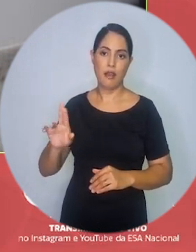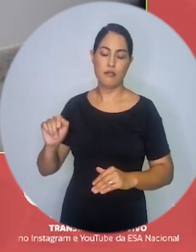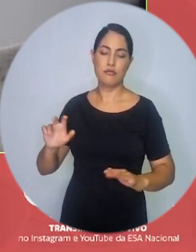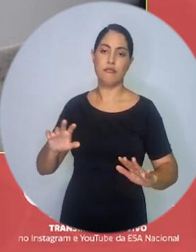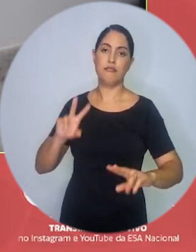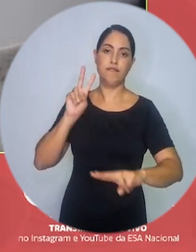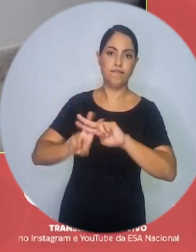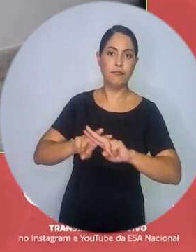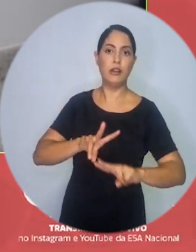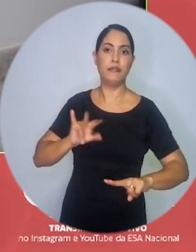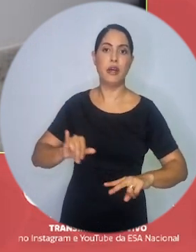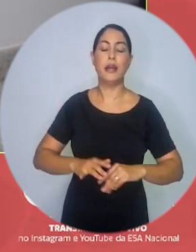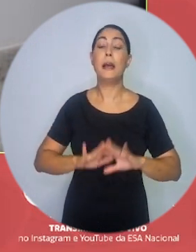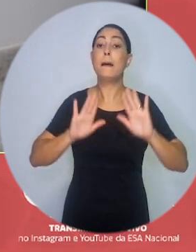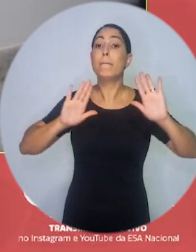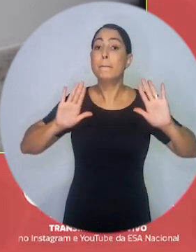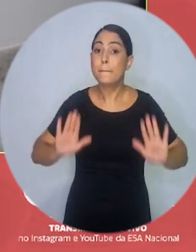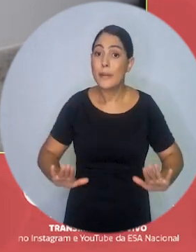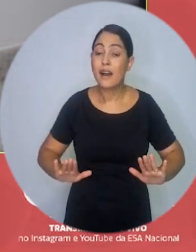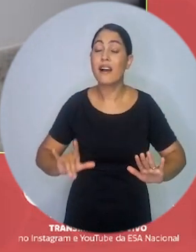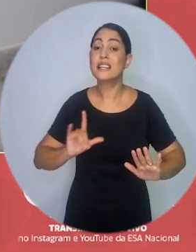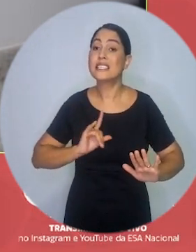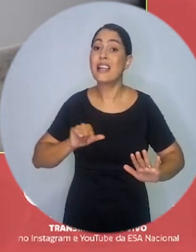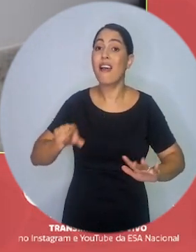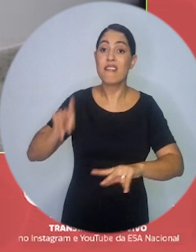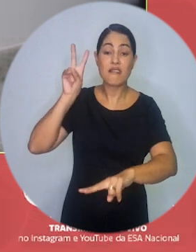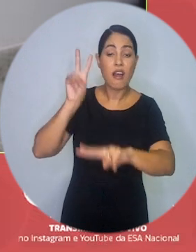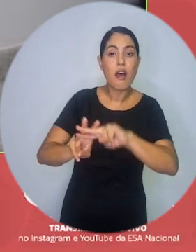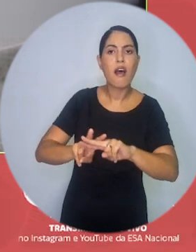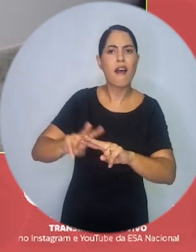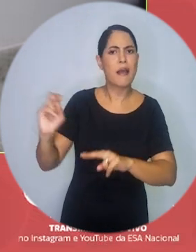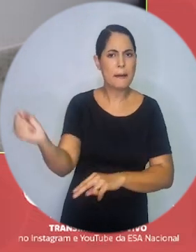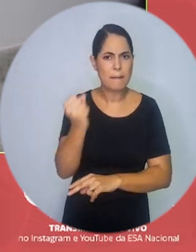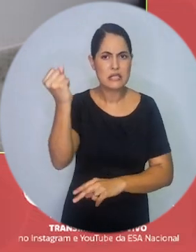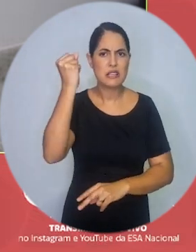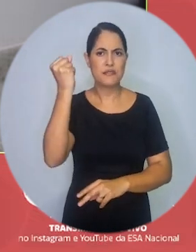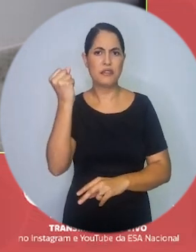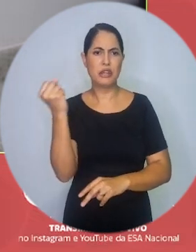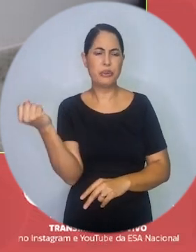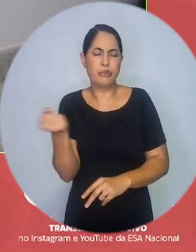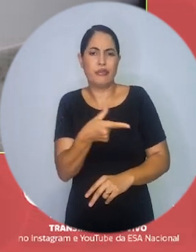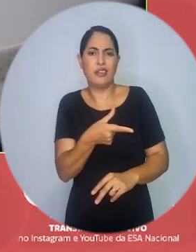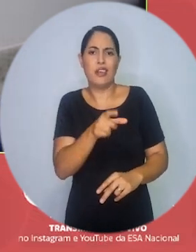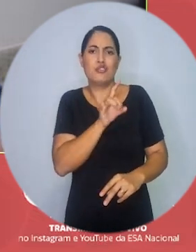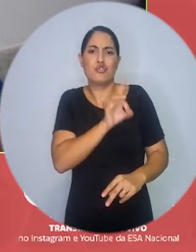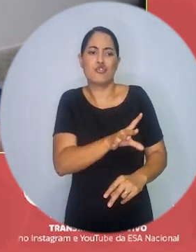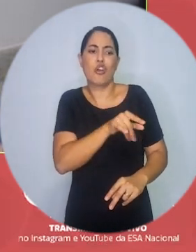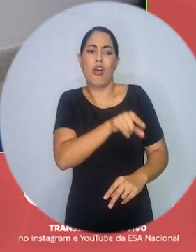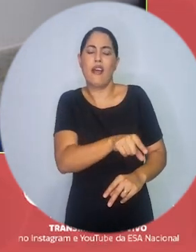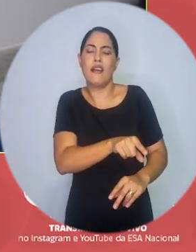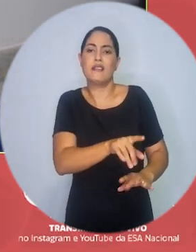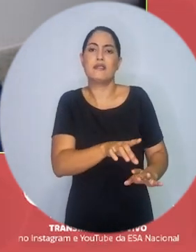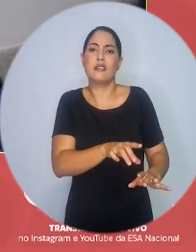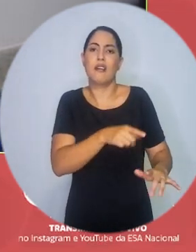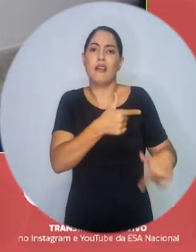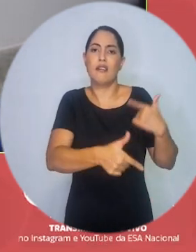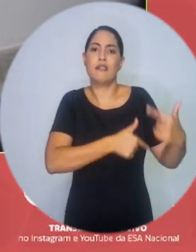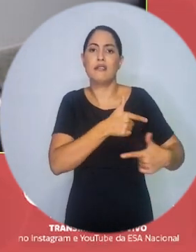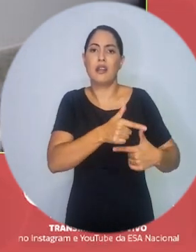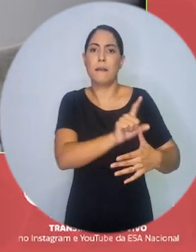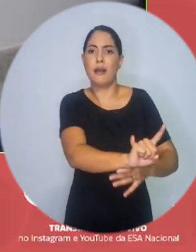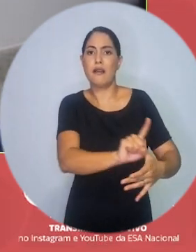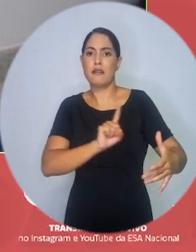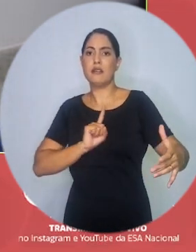análise, professor Matheus, eu poderia dizer, olha, a privação de liberdade é mais severa do que a suspensão do exercício do posto. Isso